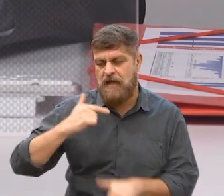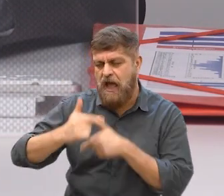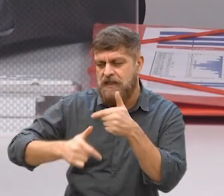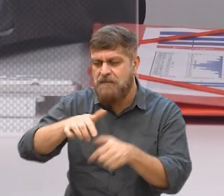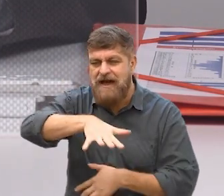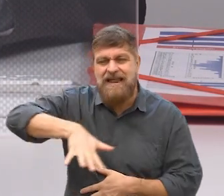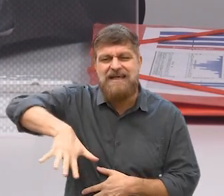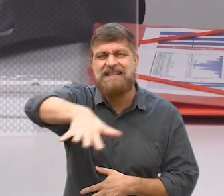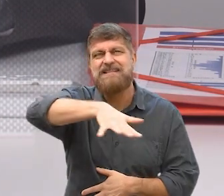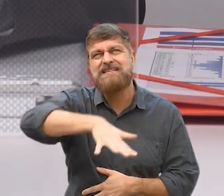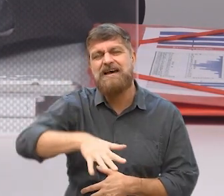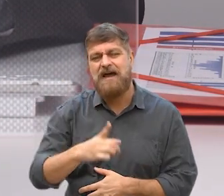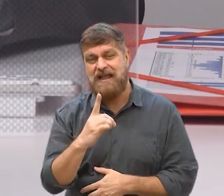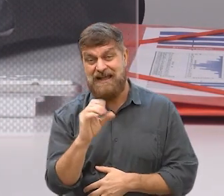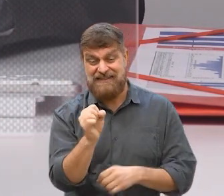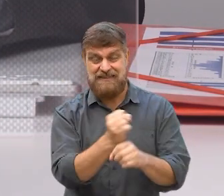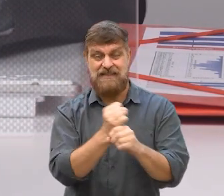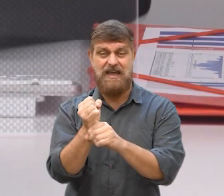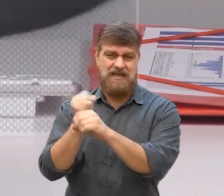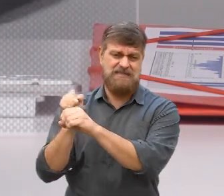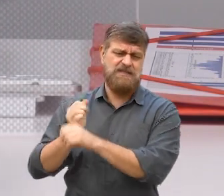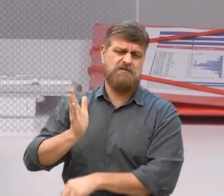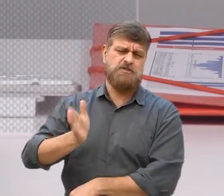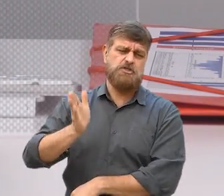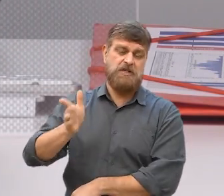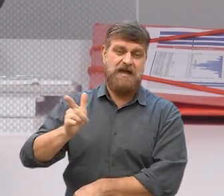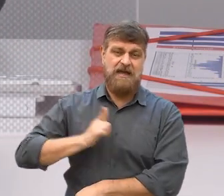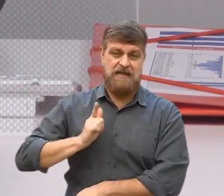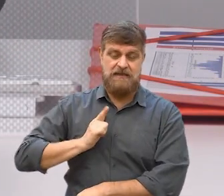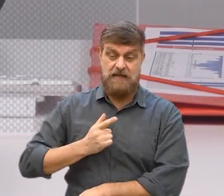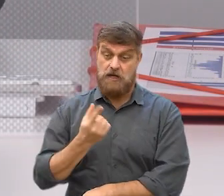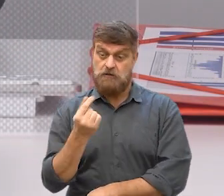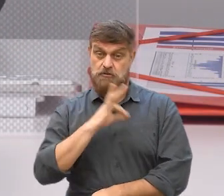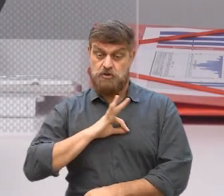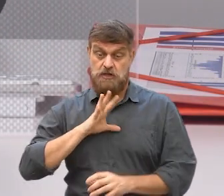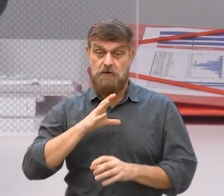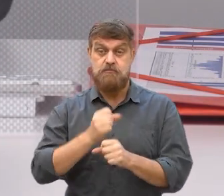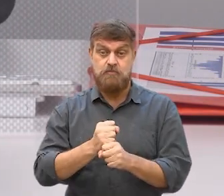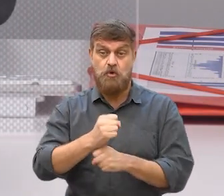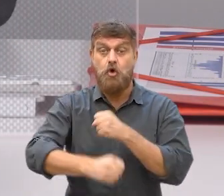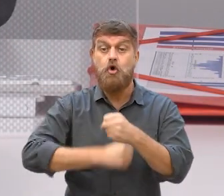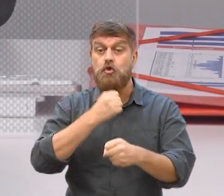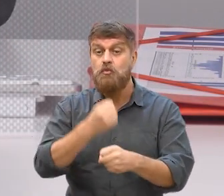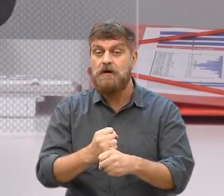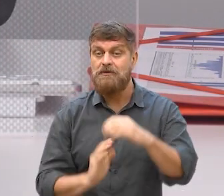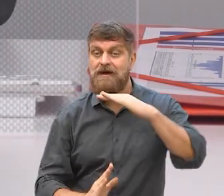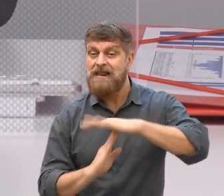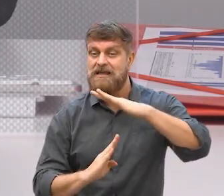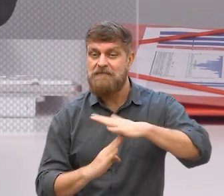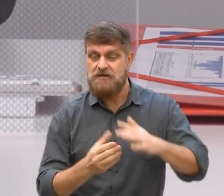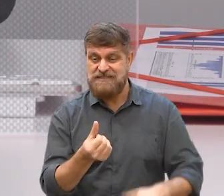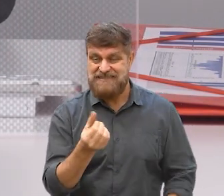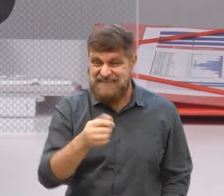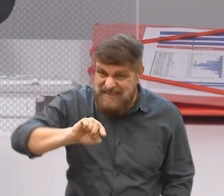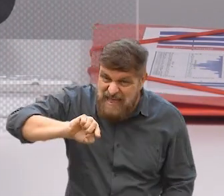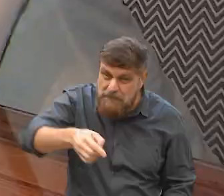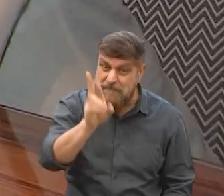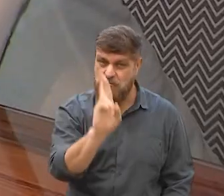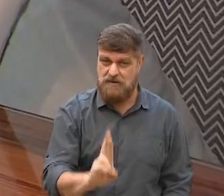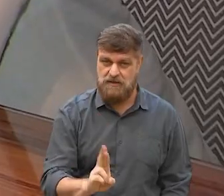assumindo a carreira dela, né? E o trabalho em família rende muitos frutos neste processo,